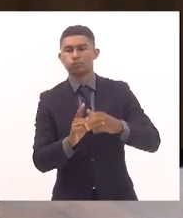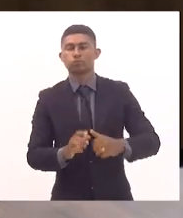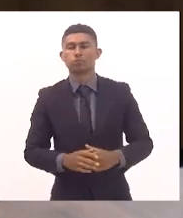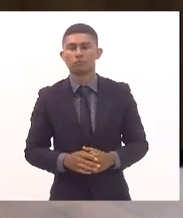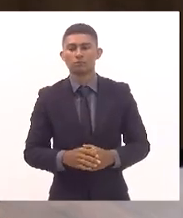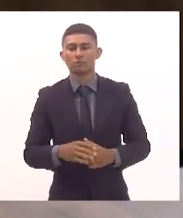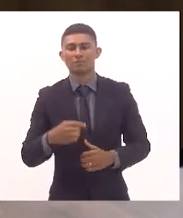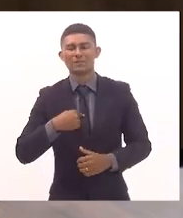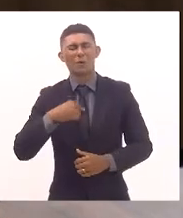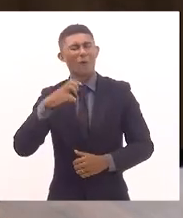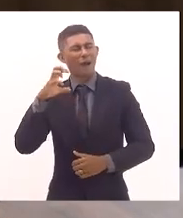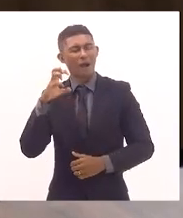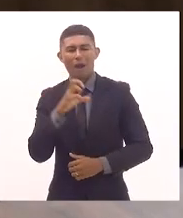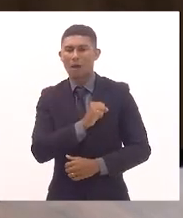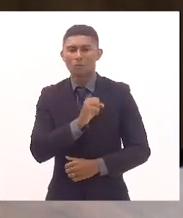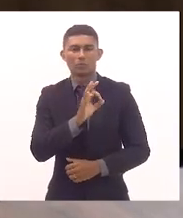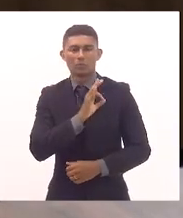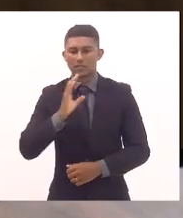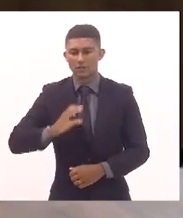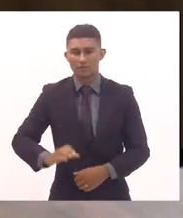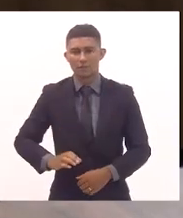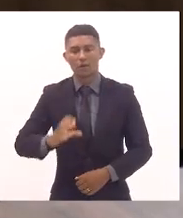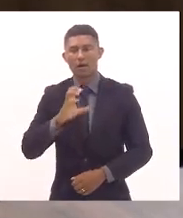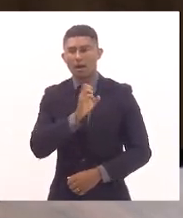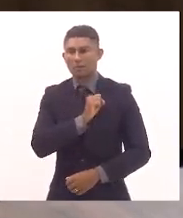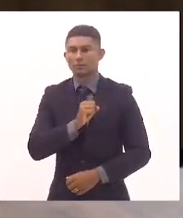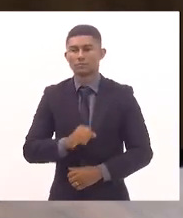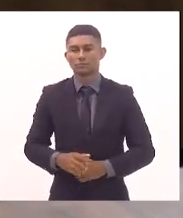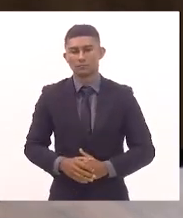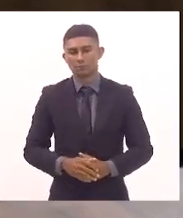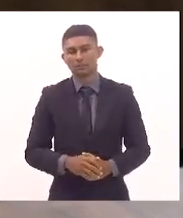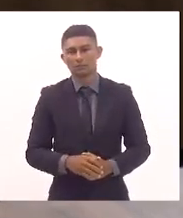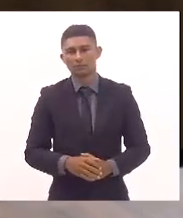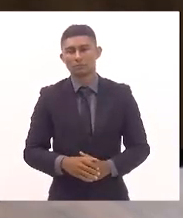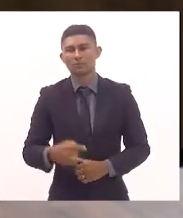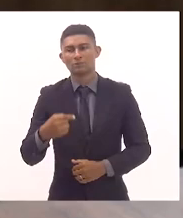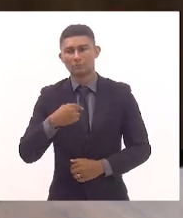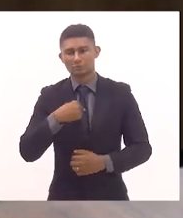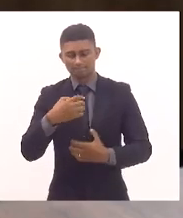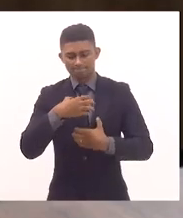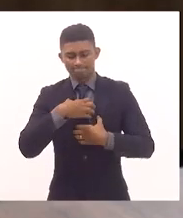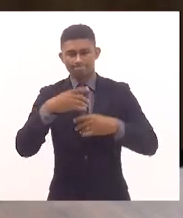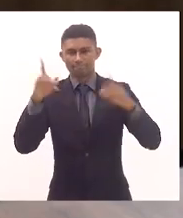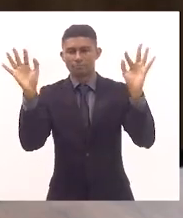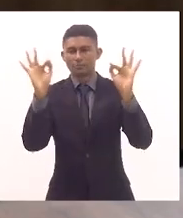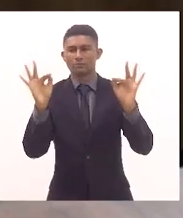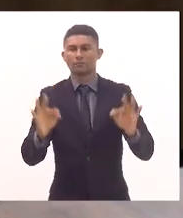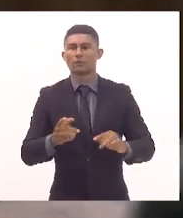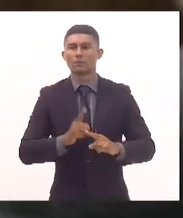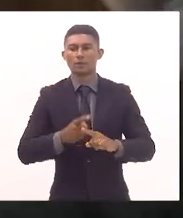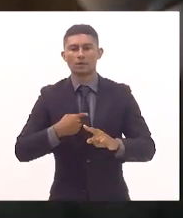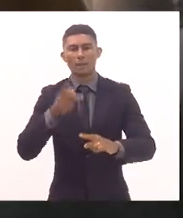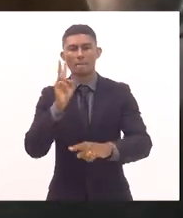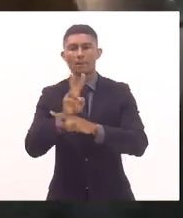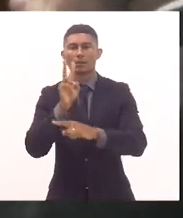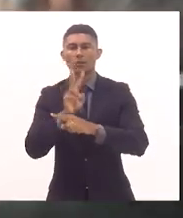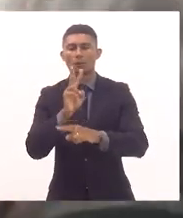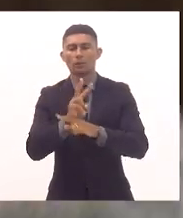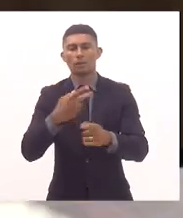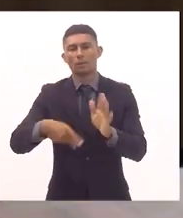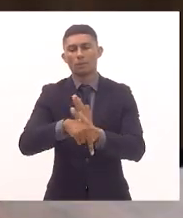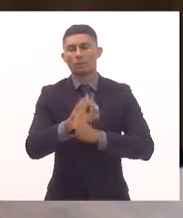Eu amo ser policial civil. Eu sou muito feliz por ser inspetor da Polícia Civil.